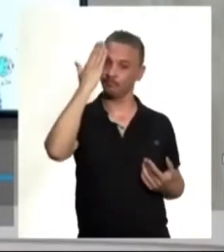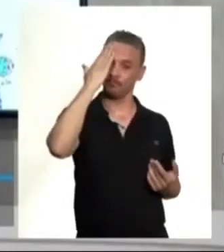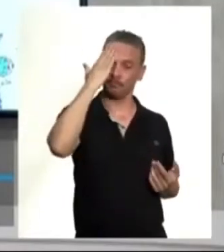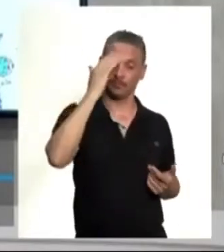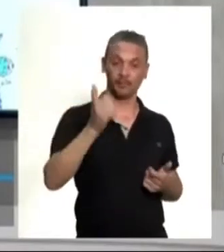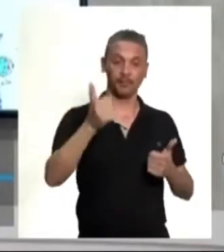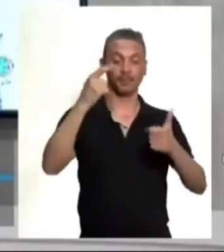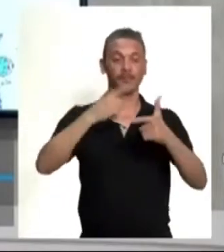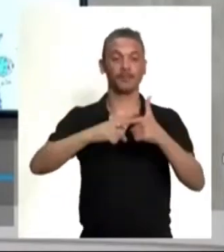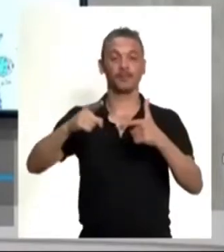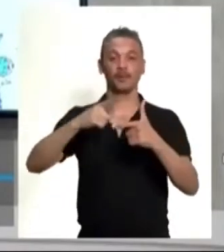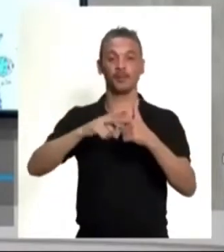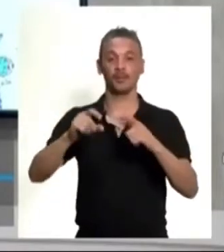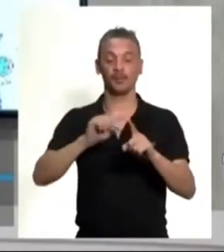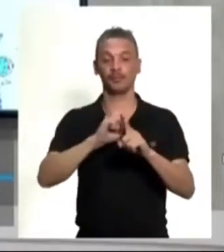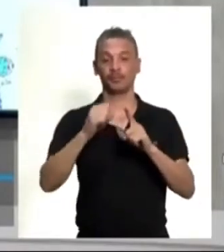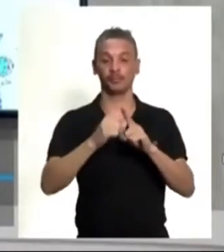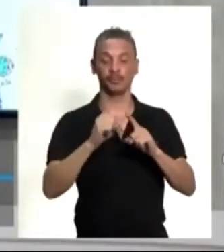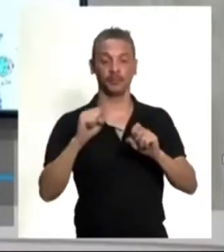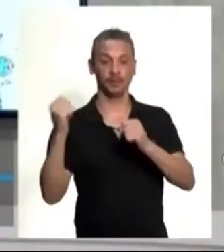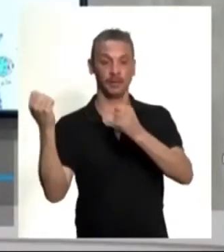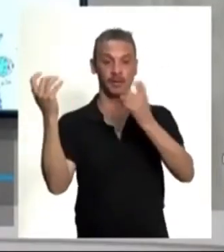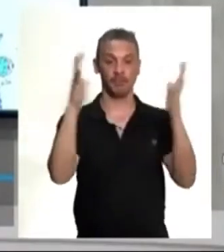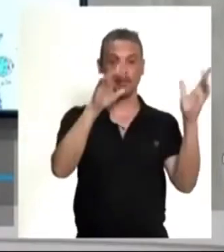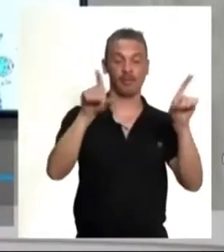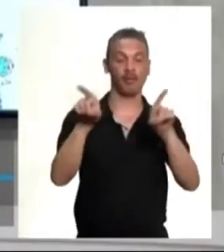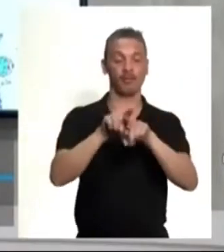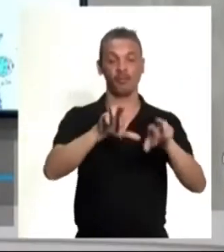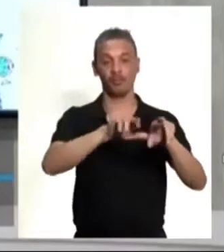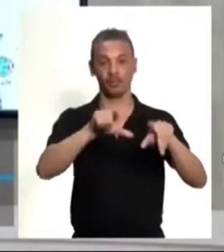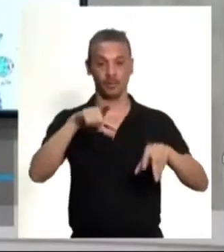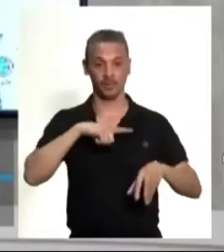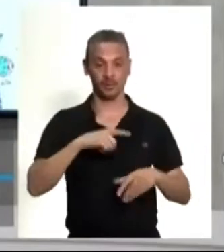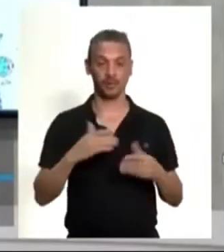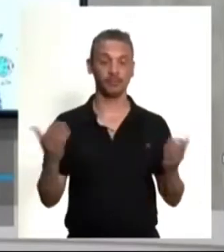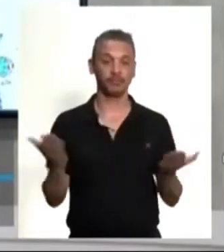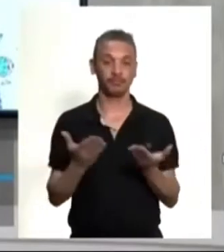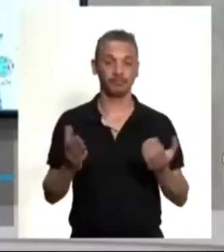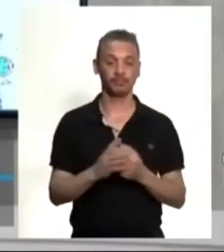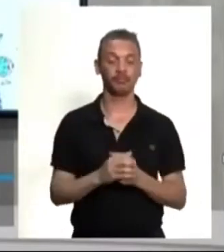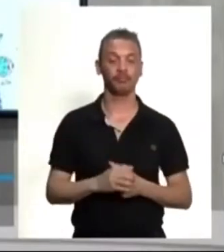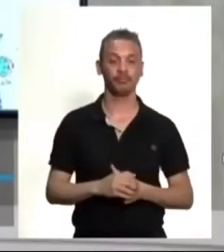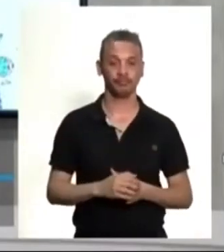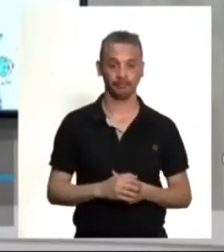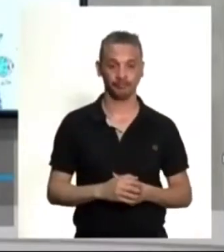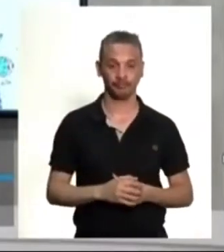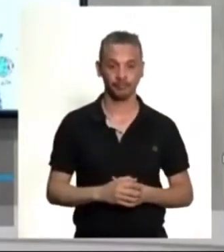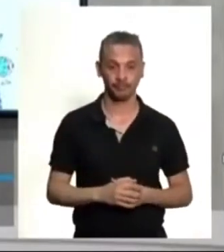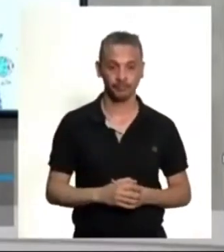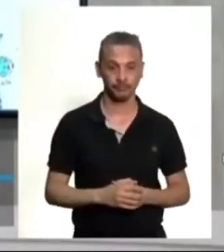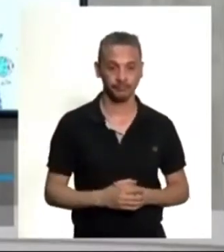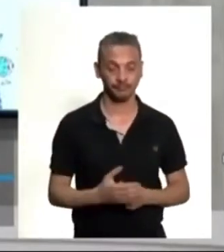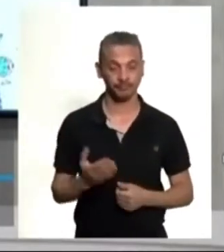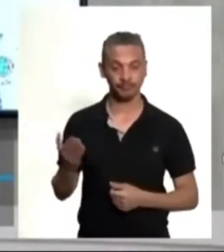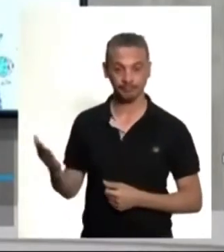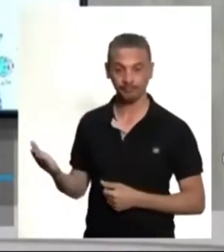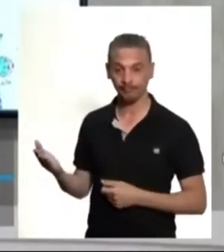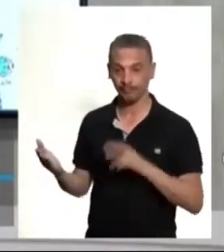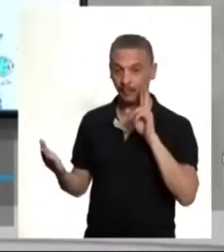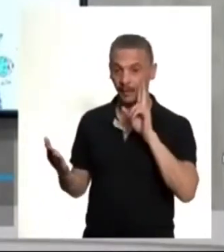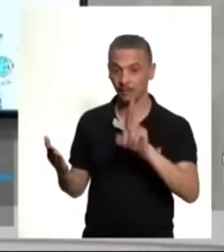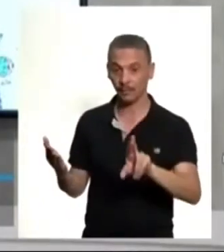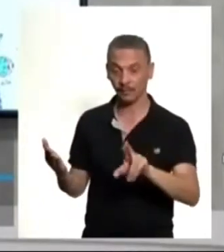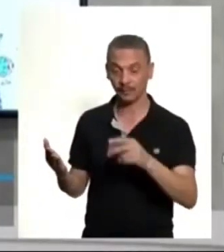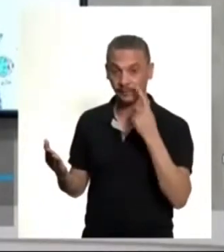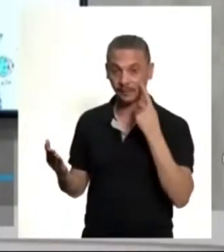os problemas socioambientais, que são muito mais evidentes, claro, nas metrópoles. Bom, então a resposta